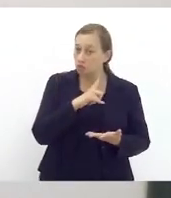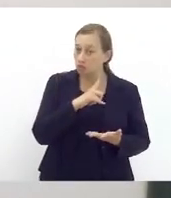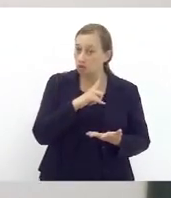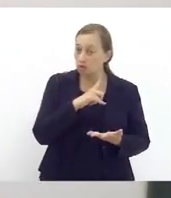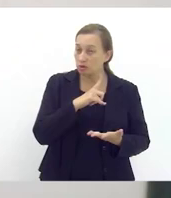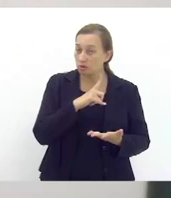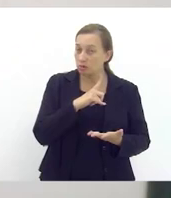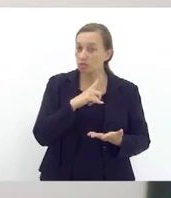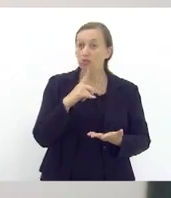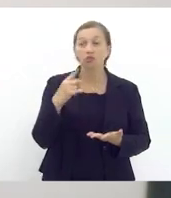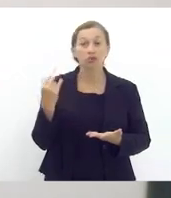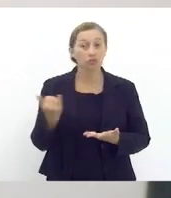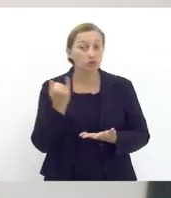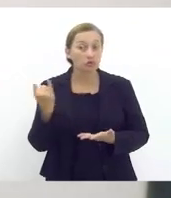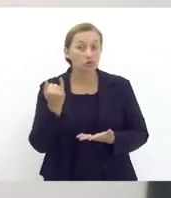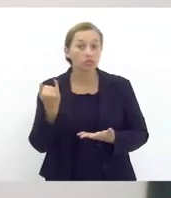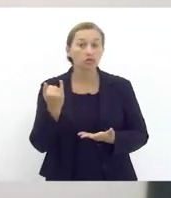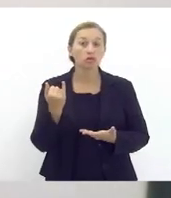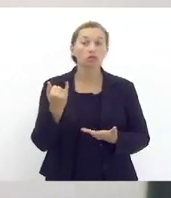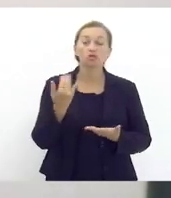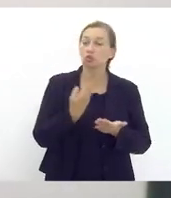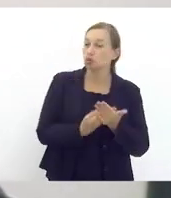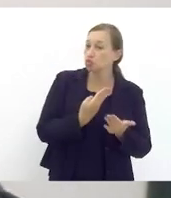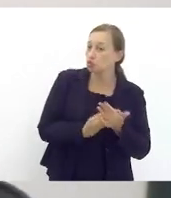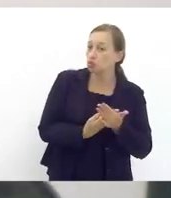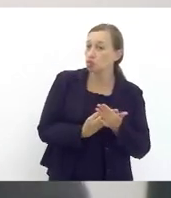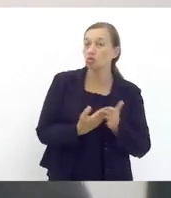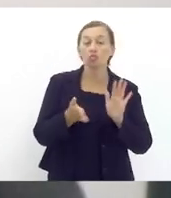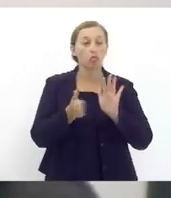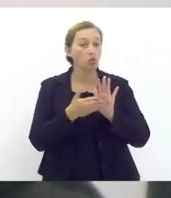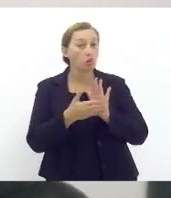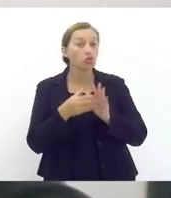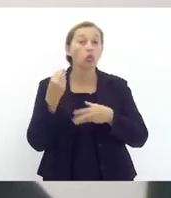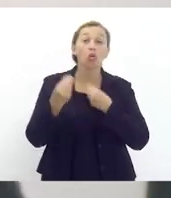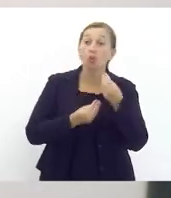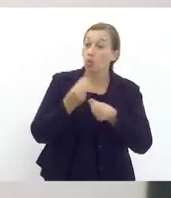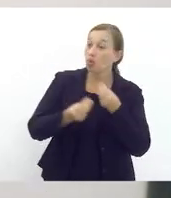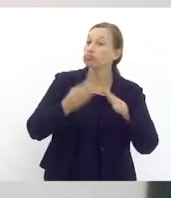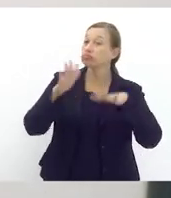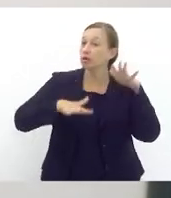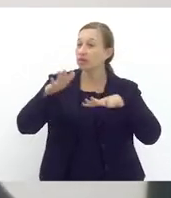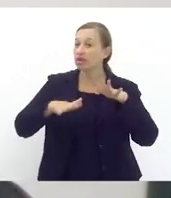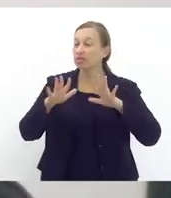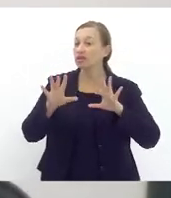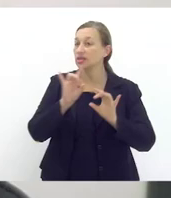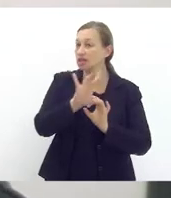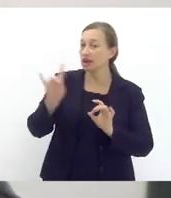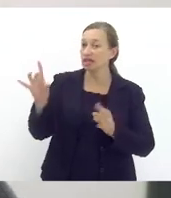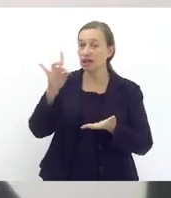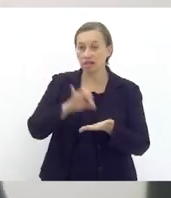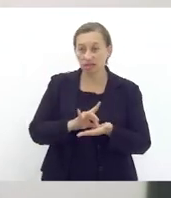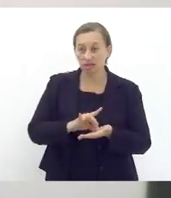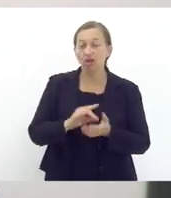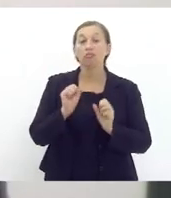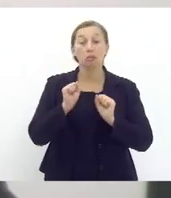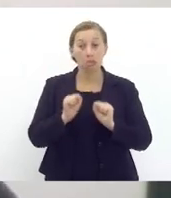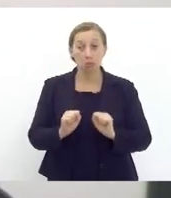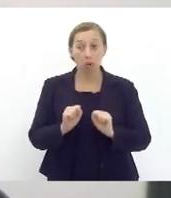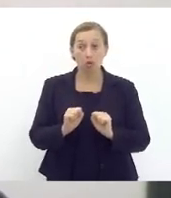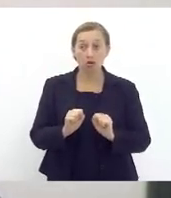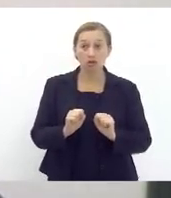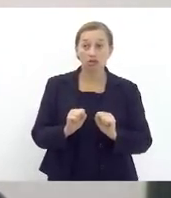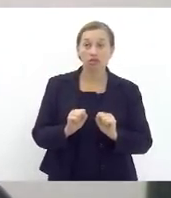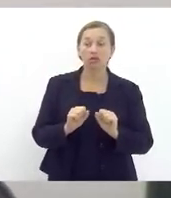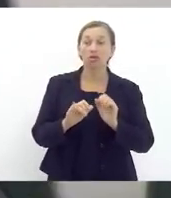priorização como que vai ser feito esse estudo como que vai ser feito essa proposta independe de cada realidade pode ter editais